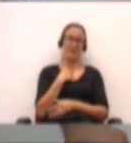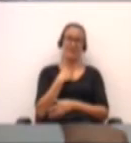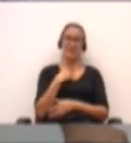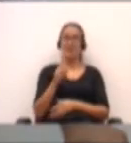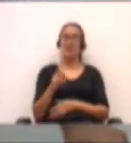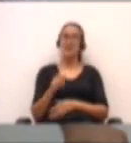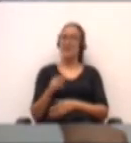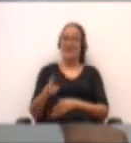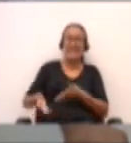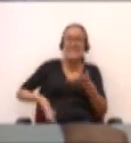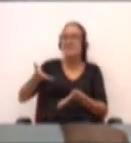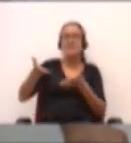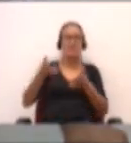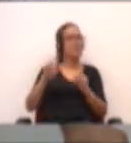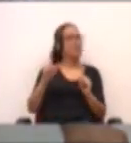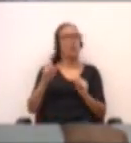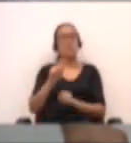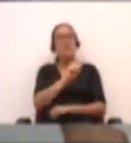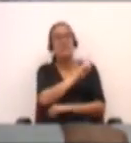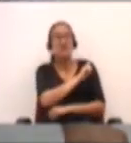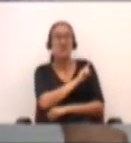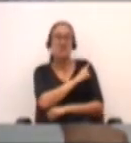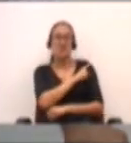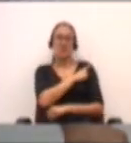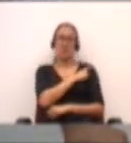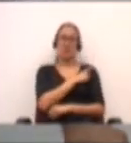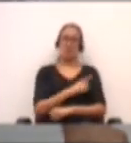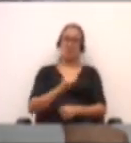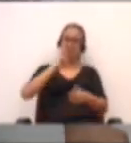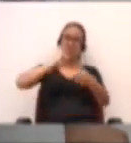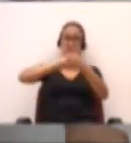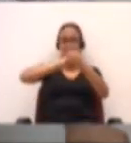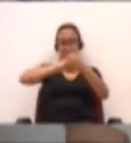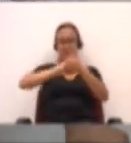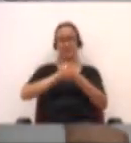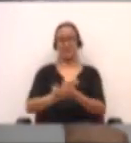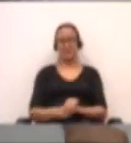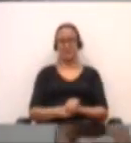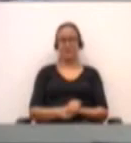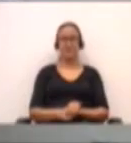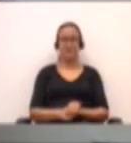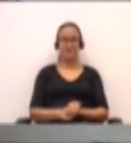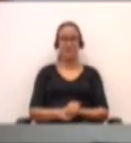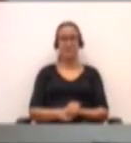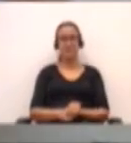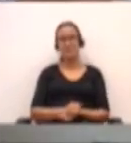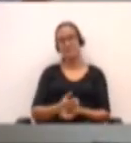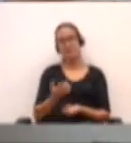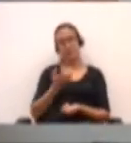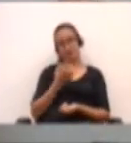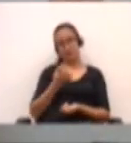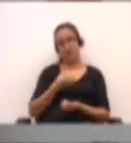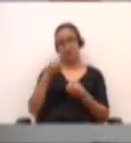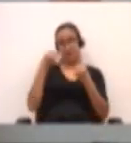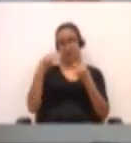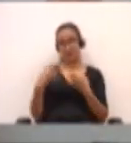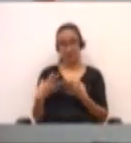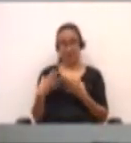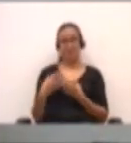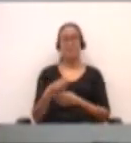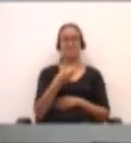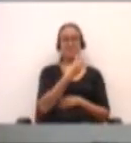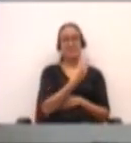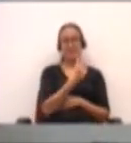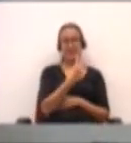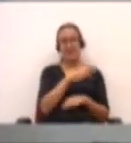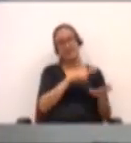termo tocar, e sim de gestão de qualidade. Tá? Voltando ao assunto, eu gostaria de retratar novamente que há 3 semanas